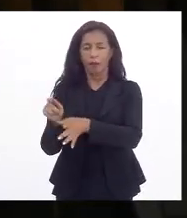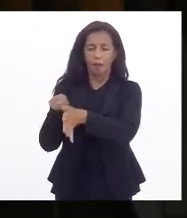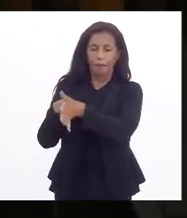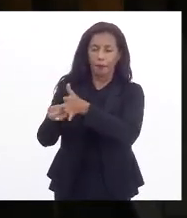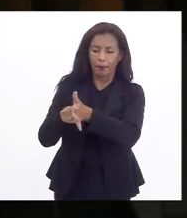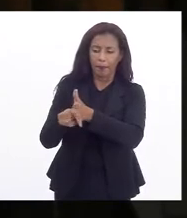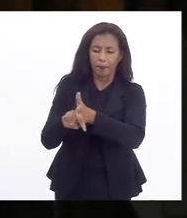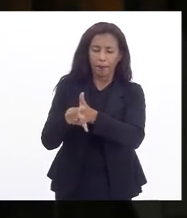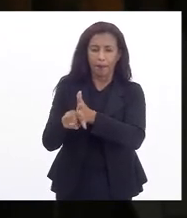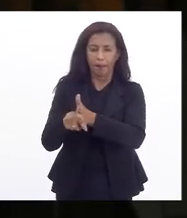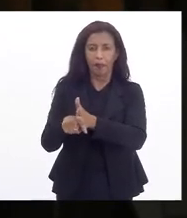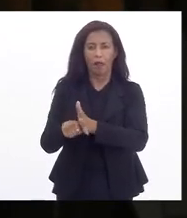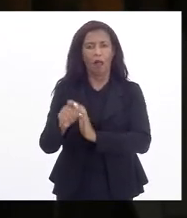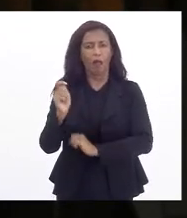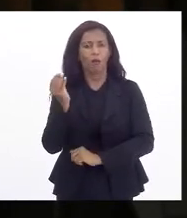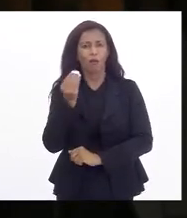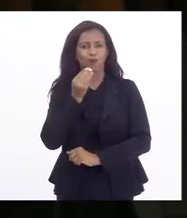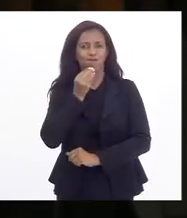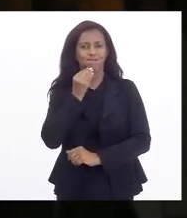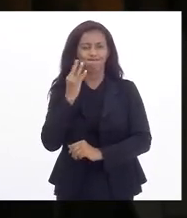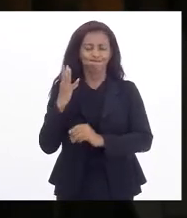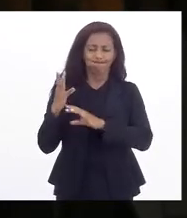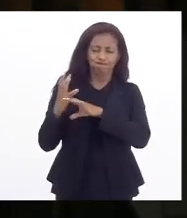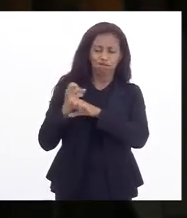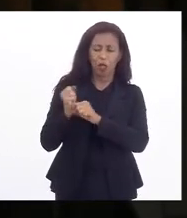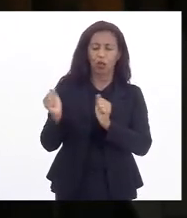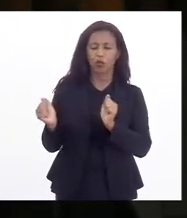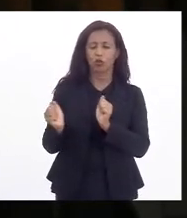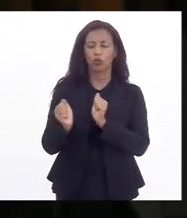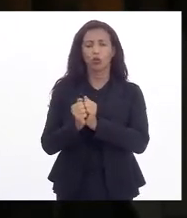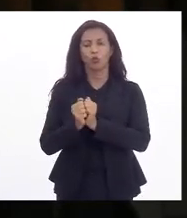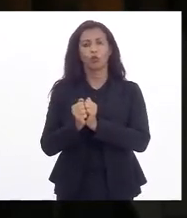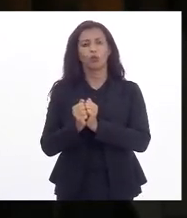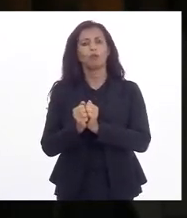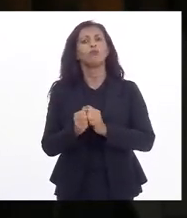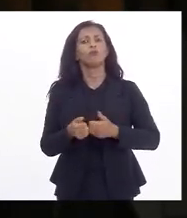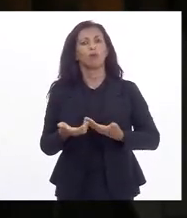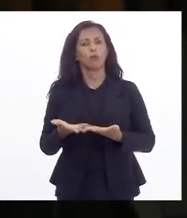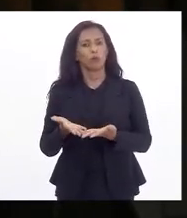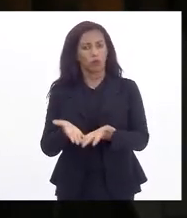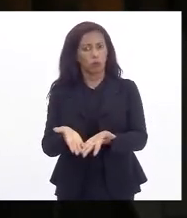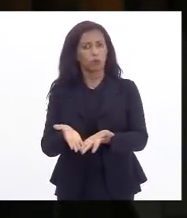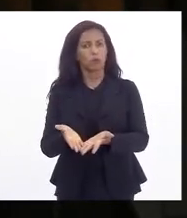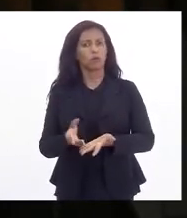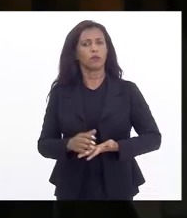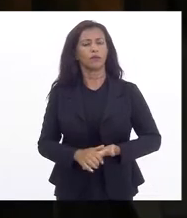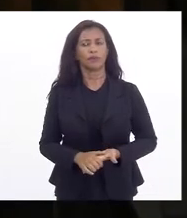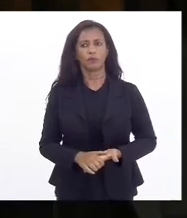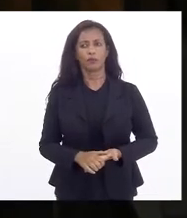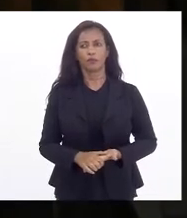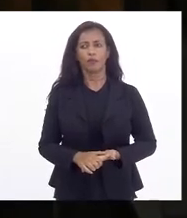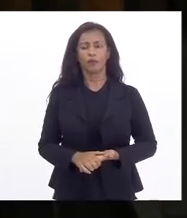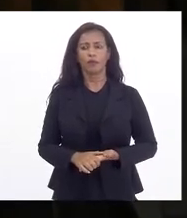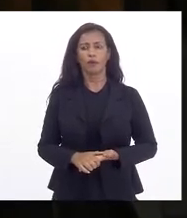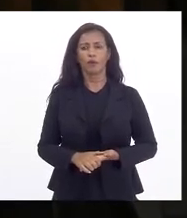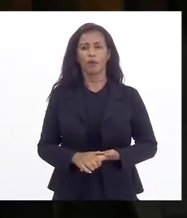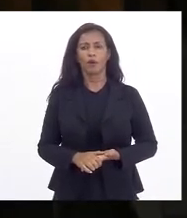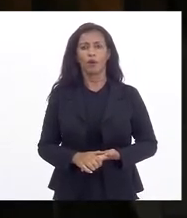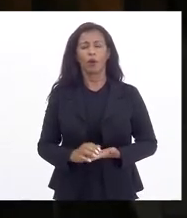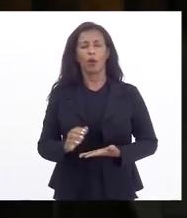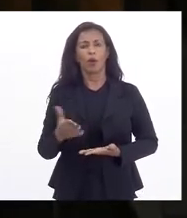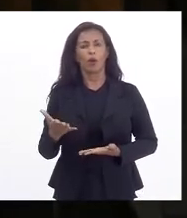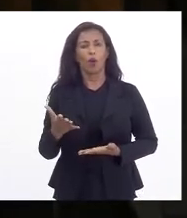pudesse ser conjunta consoante consoante os